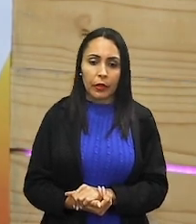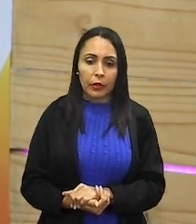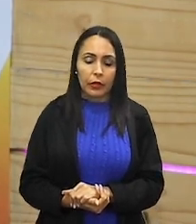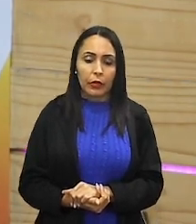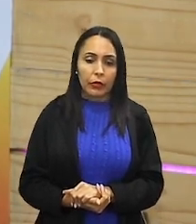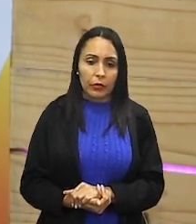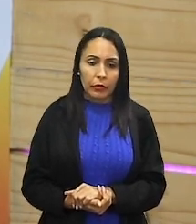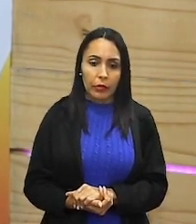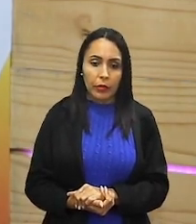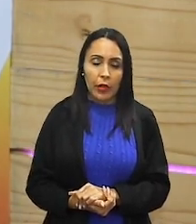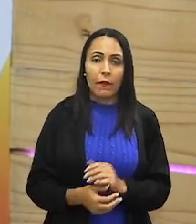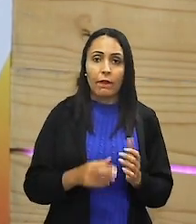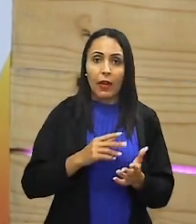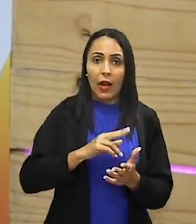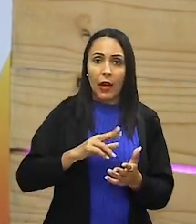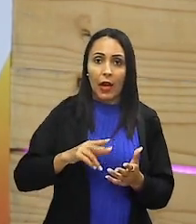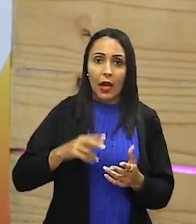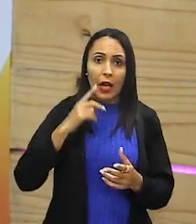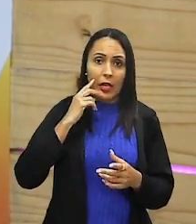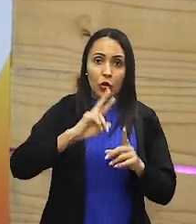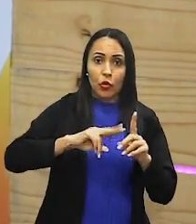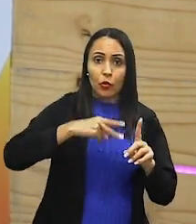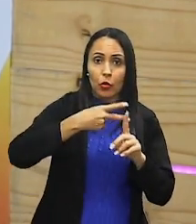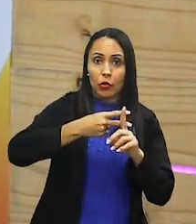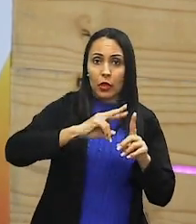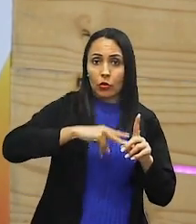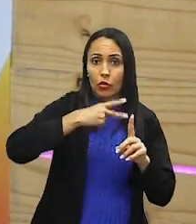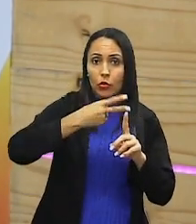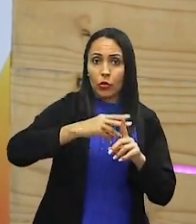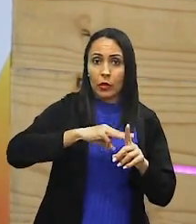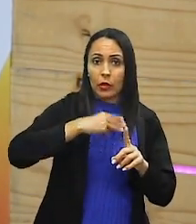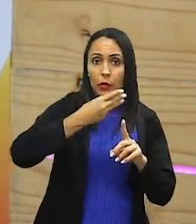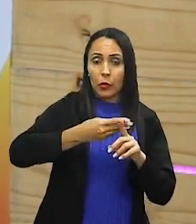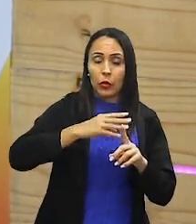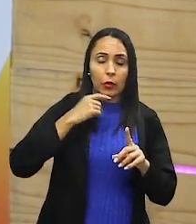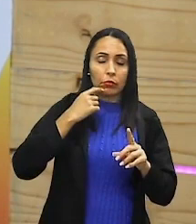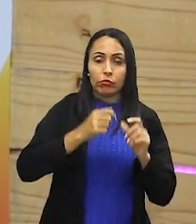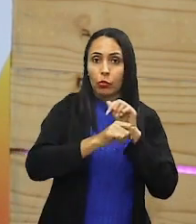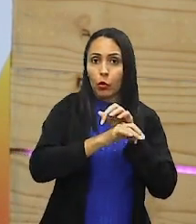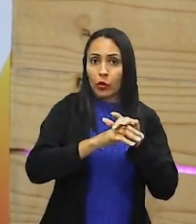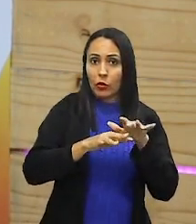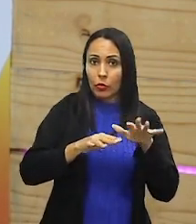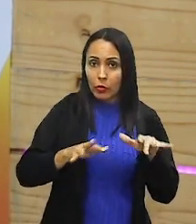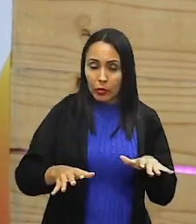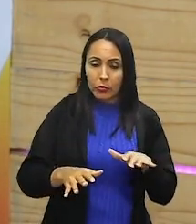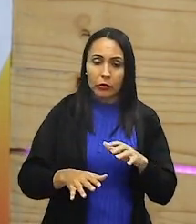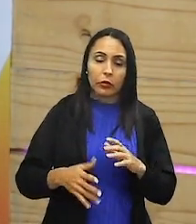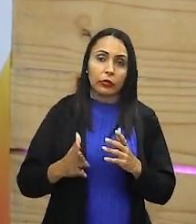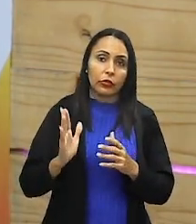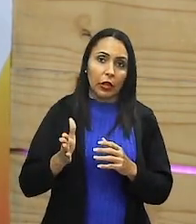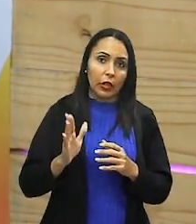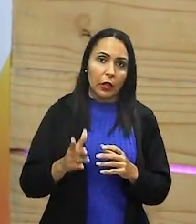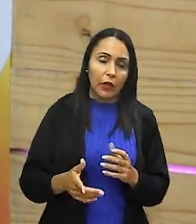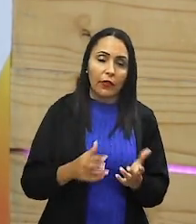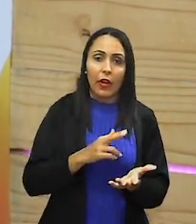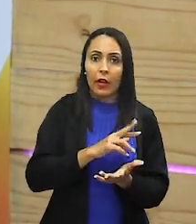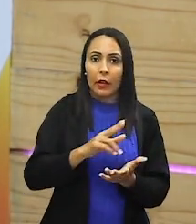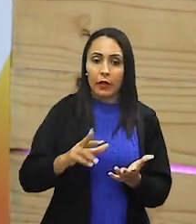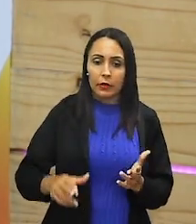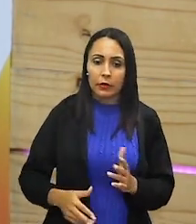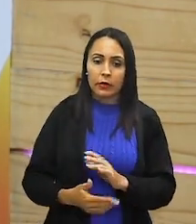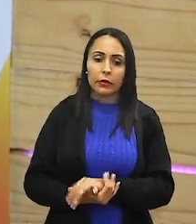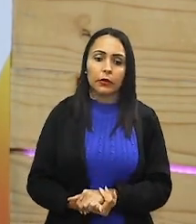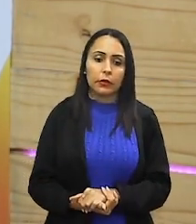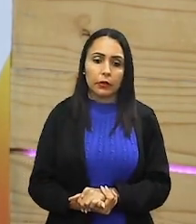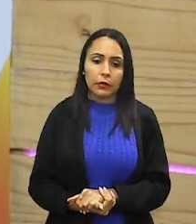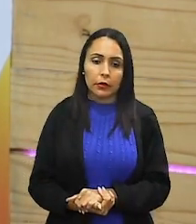mutações. Alguns vírus mutam. Alguns vírus mudam. Agora deixa eu contar um segredo. Por mais que o danado